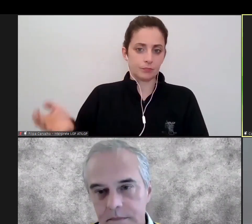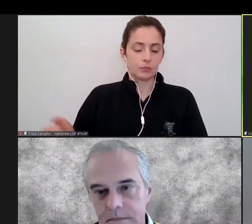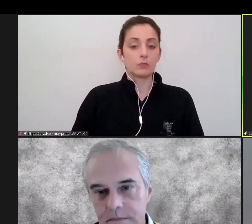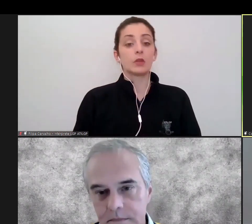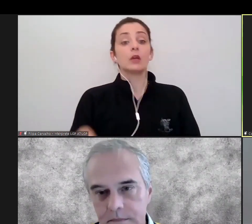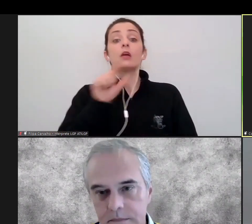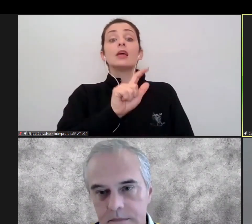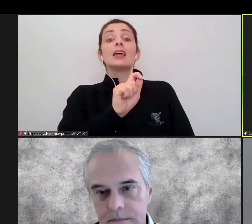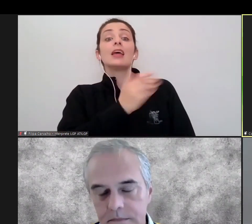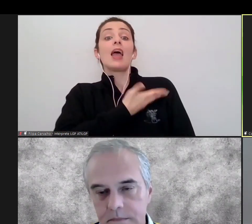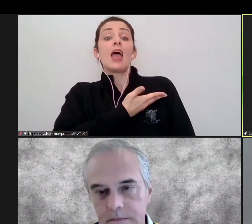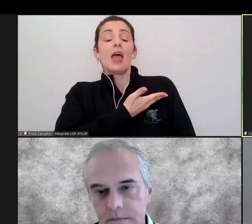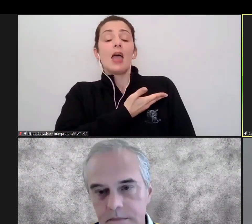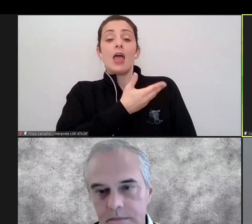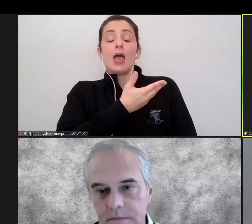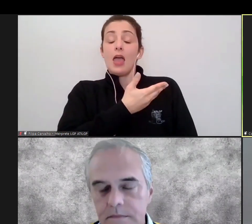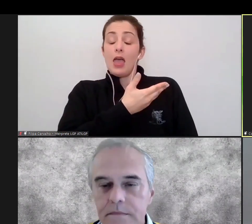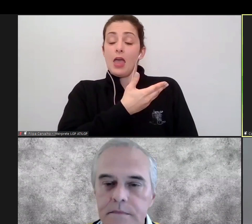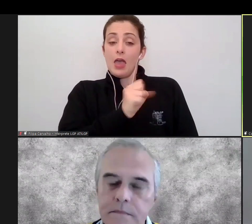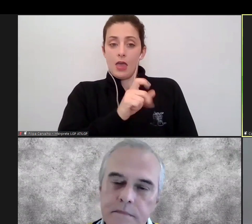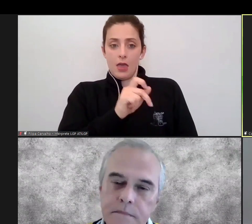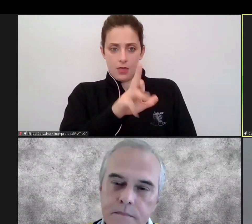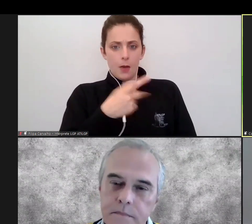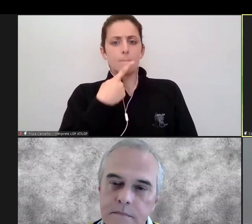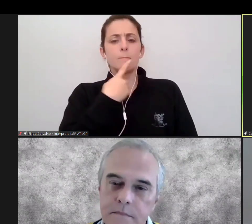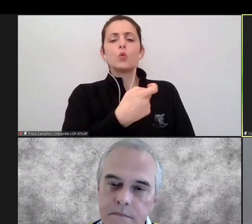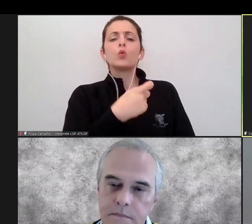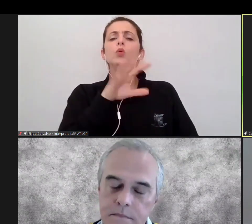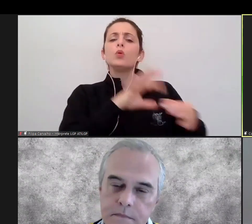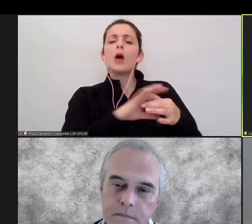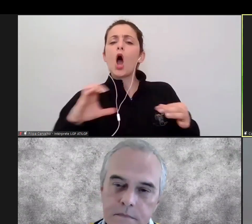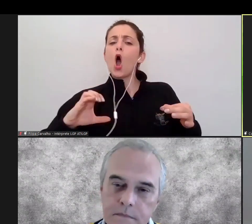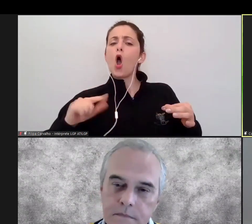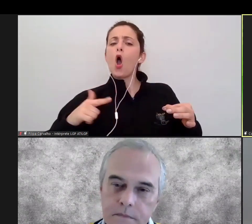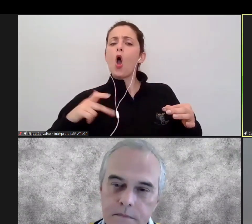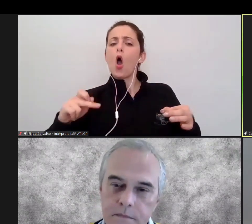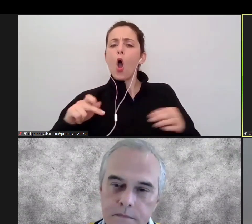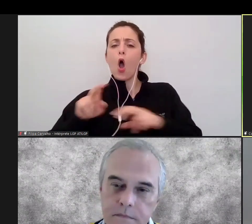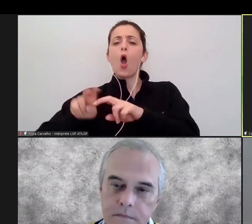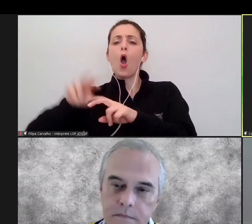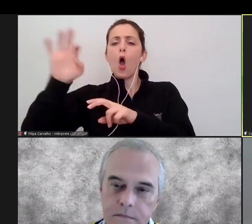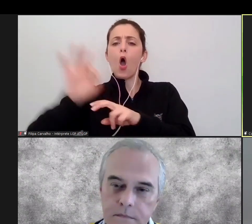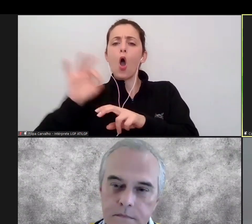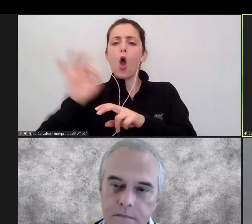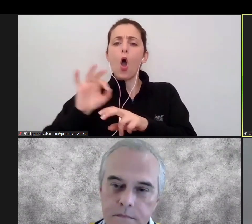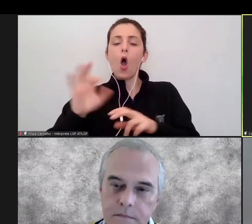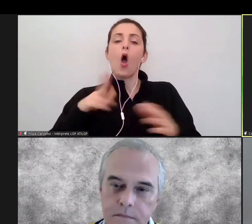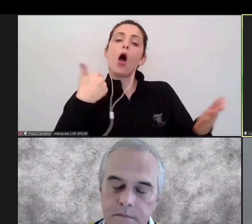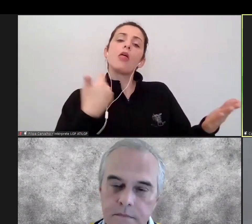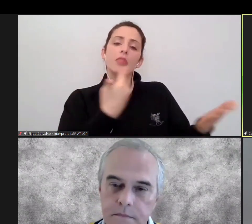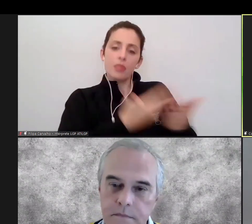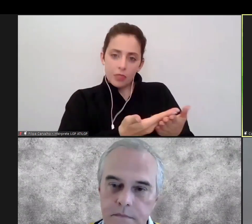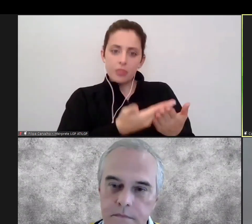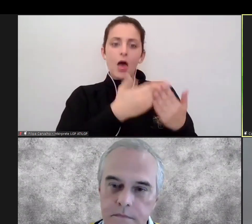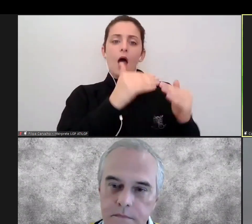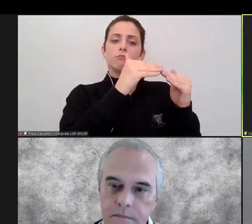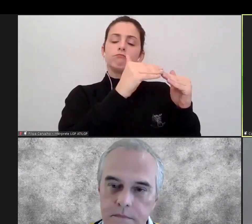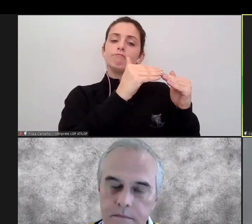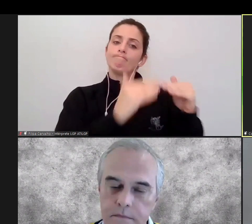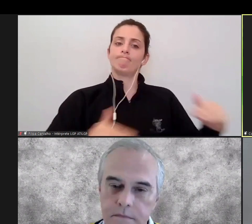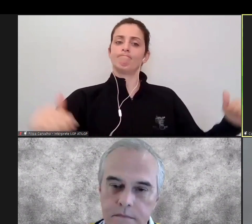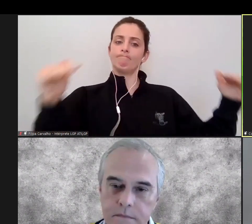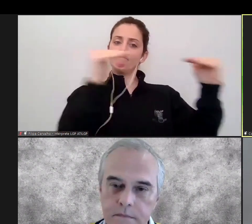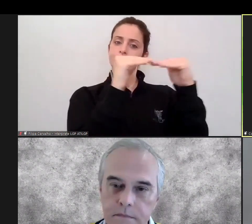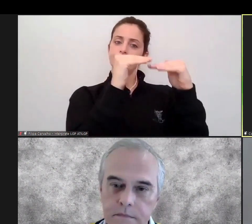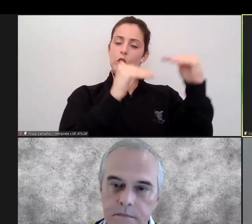Fernandes pergunta, o sistema de cotas seria adequado para combater a situação de desigualdades e discriminação